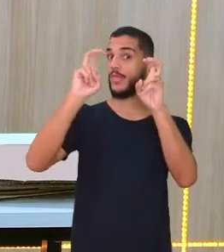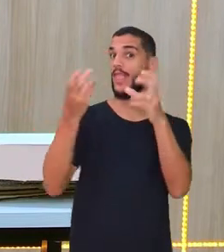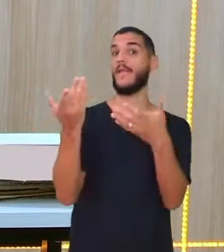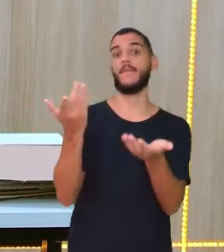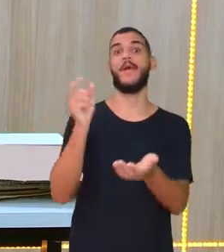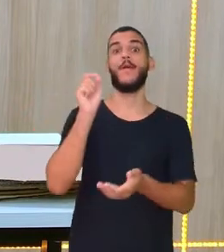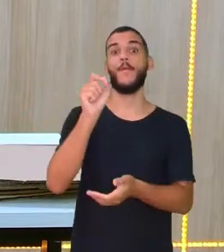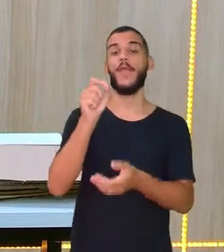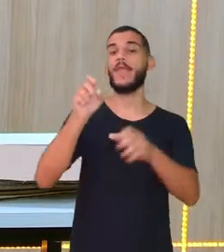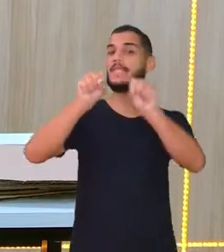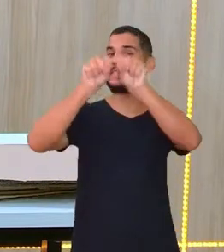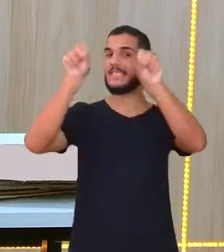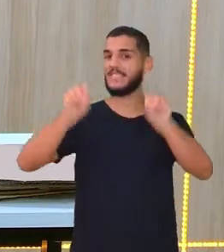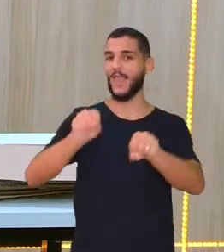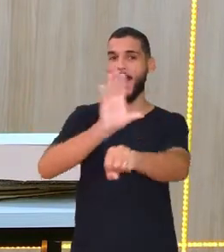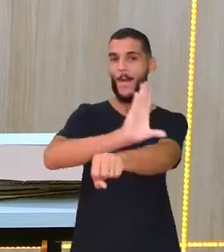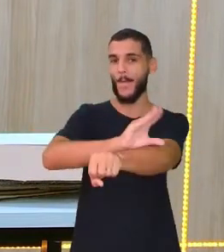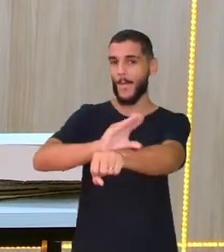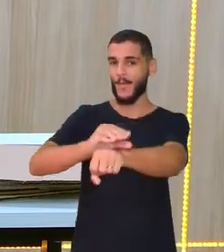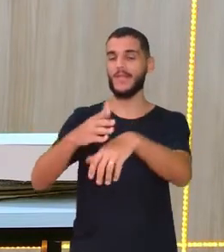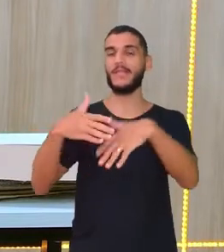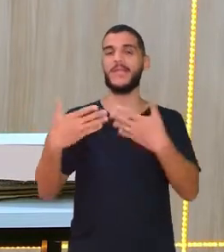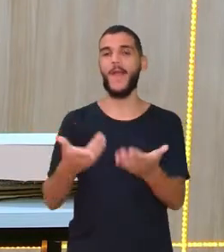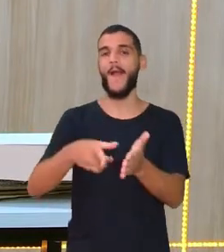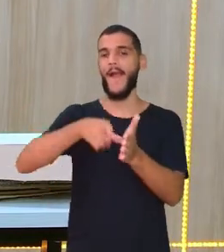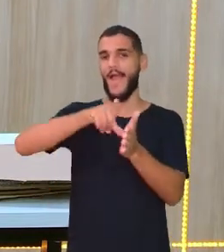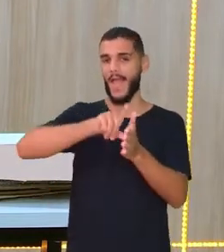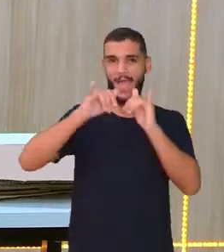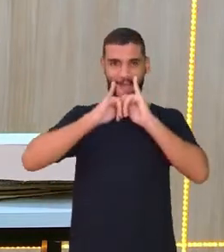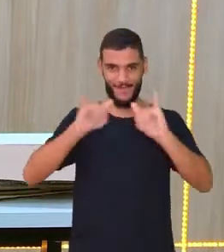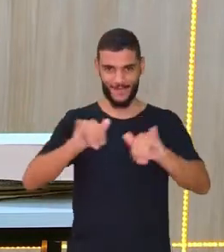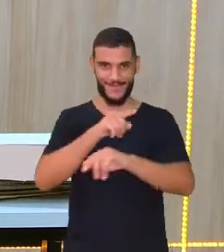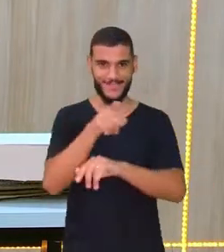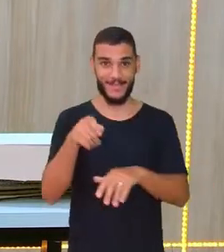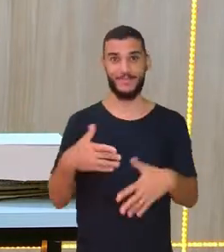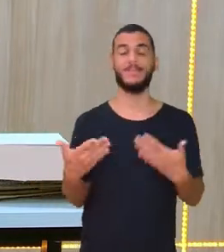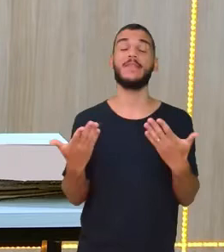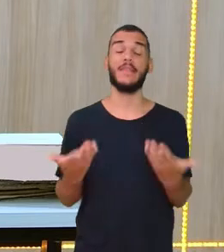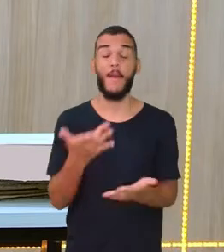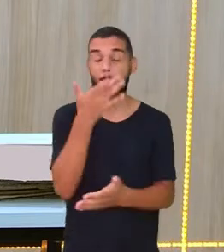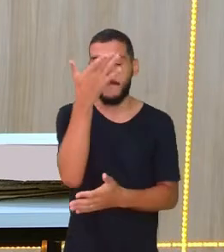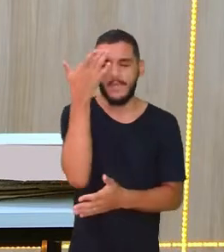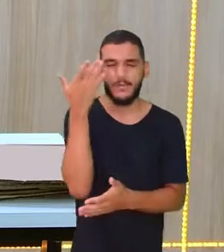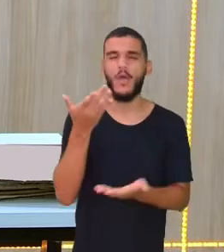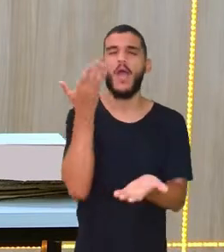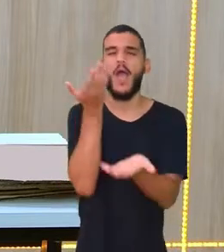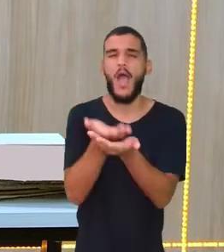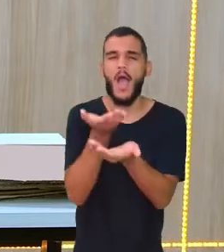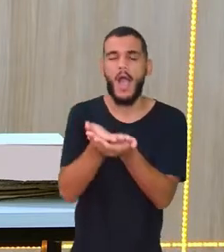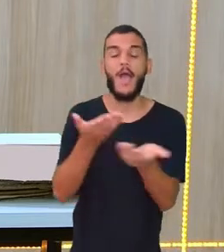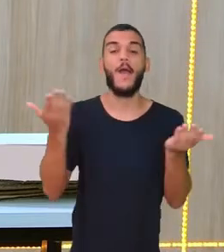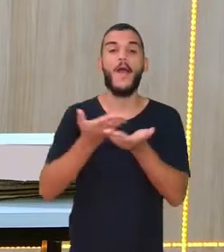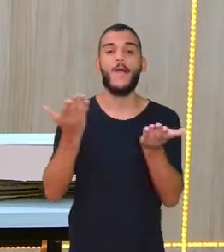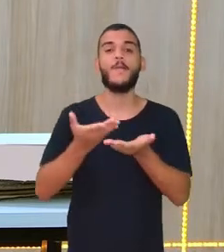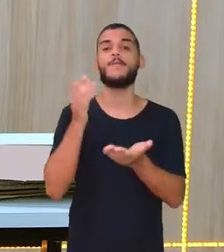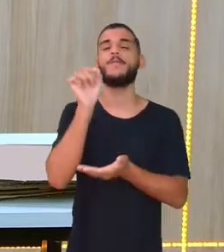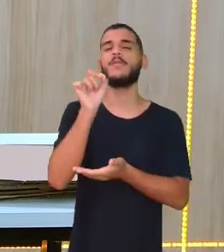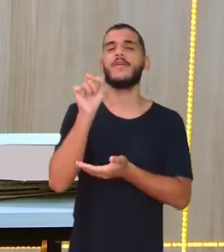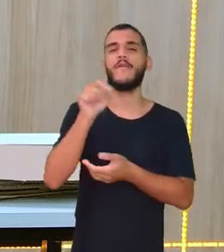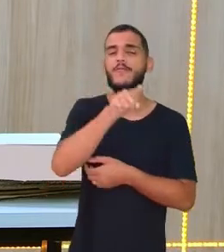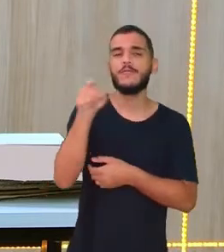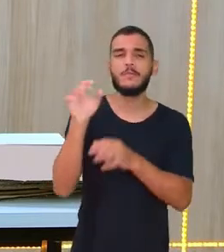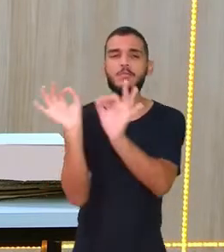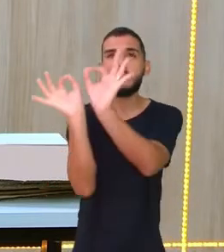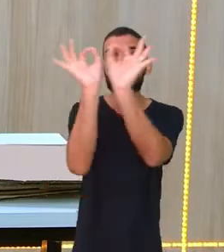sistema muscular. Mas antes, vamos para os nossos avisos. Pessoal, essa aula está agora, né? Muitos de vocês